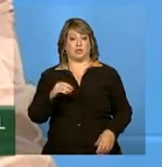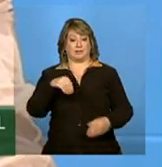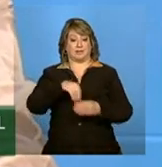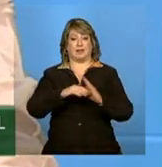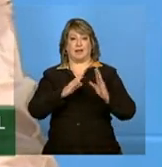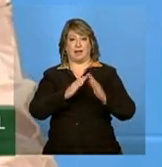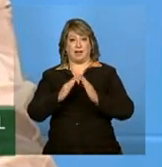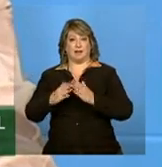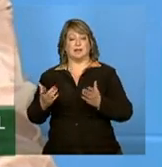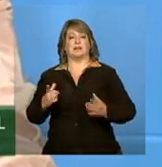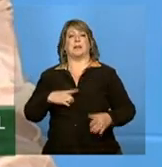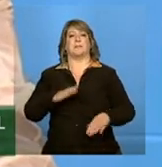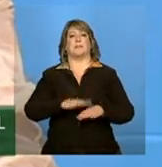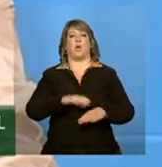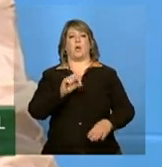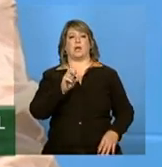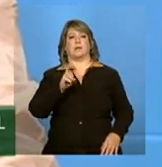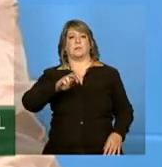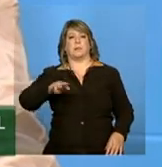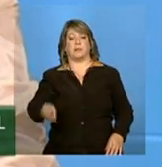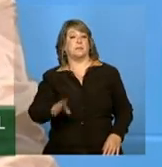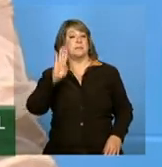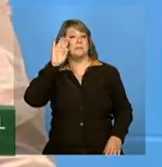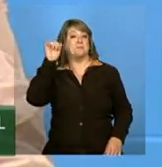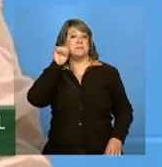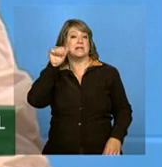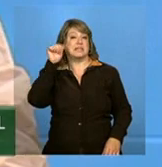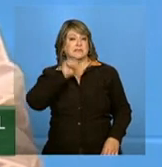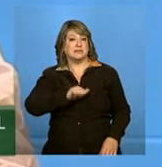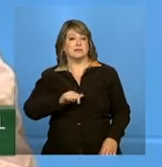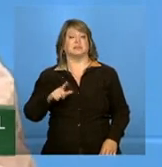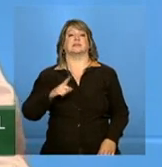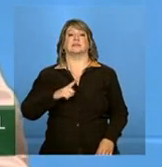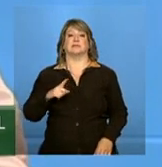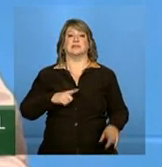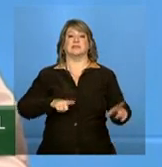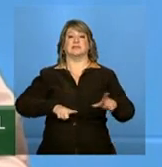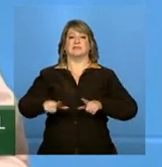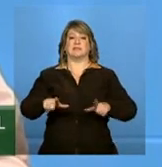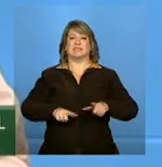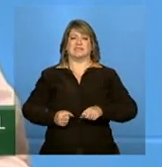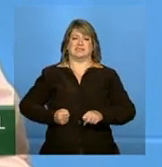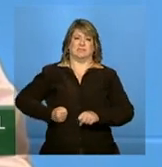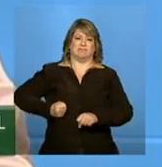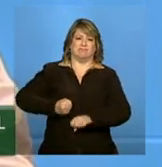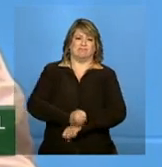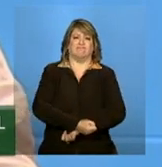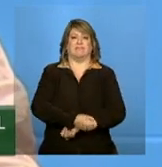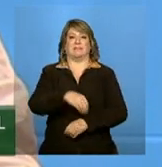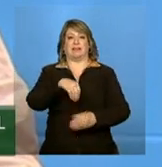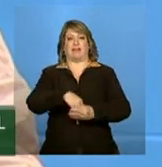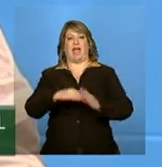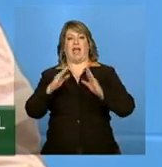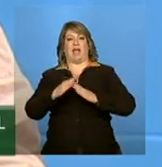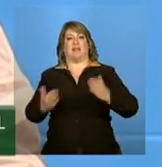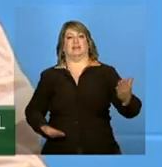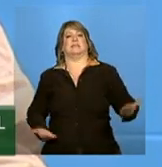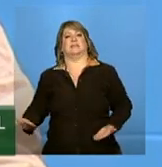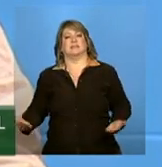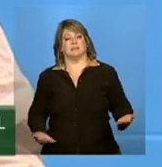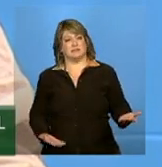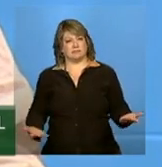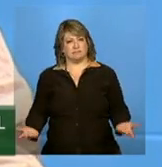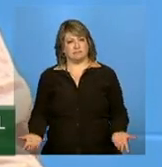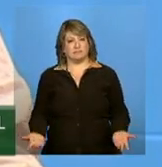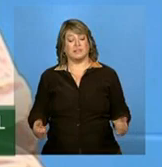milhões de crianças, principalmente meninas, que estão em situação de servidão doméstica. Então, a partir de que momento